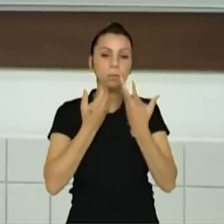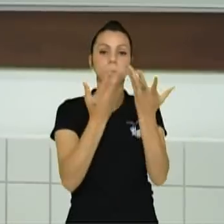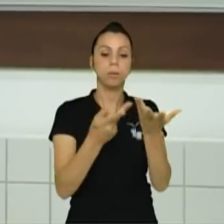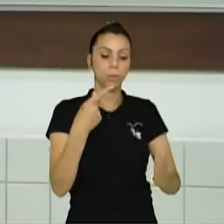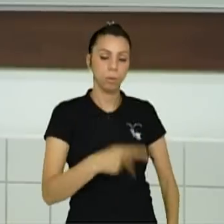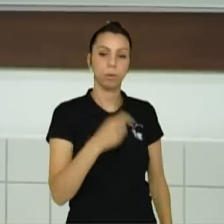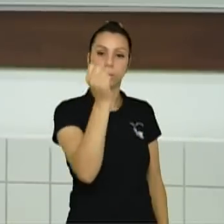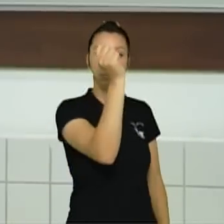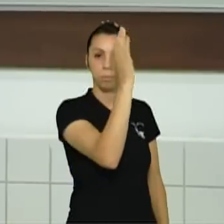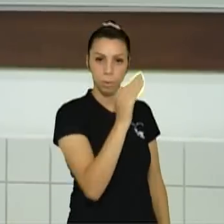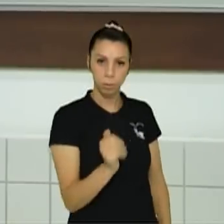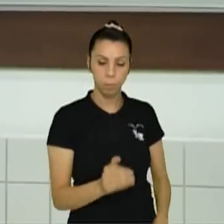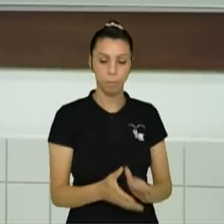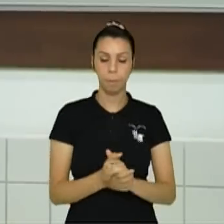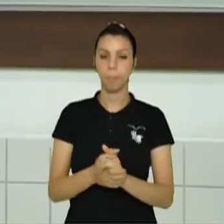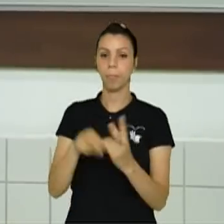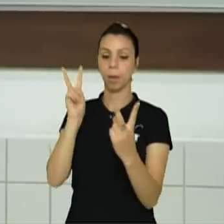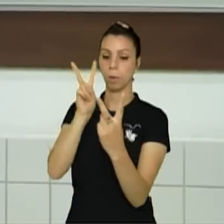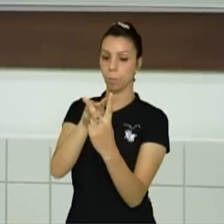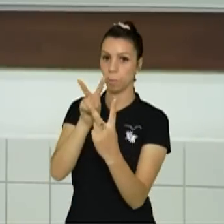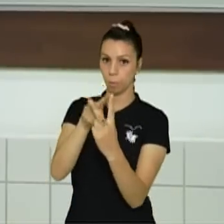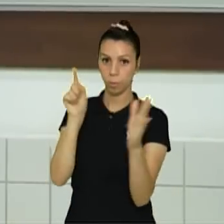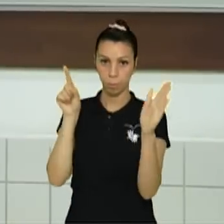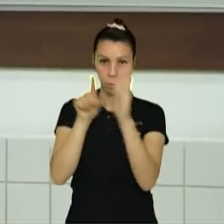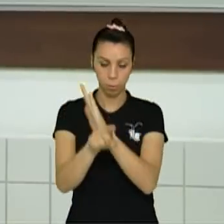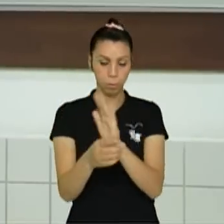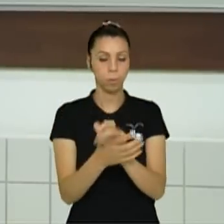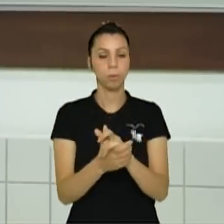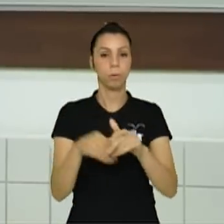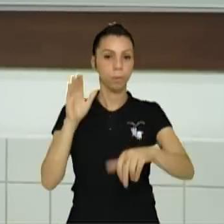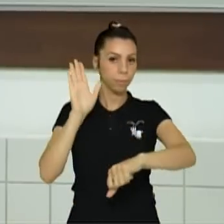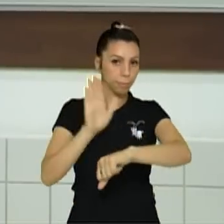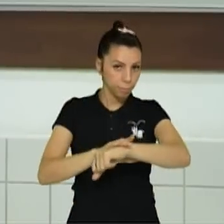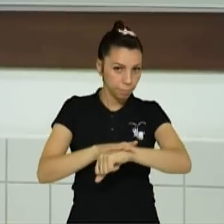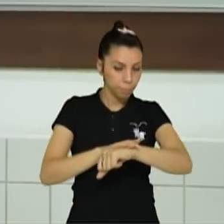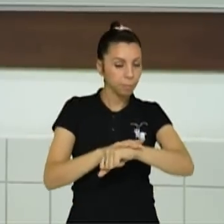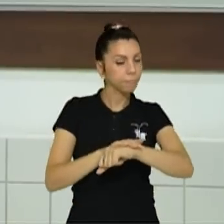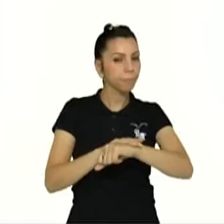Brasil. Lembra? Duas questões em uma só, mais um tempo,